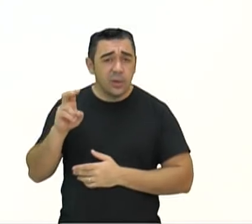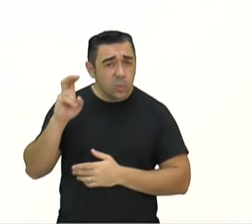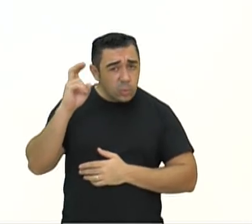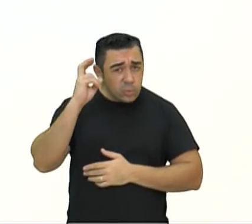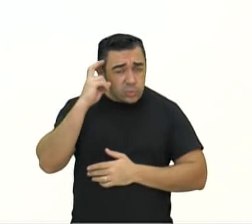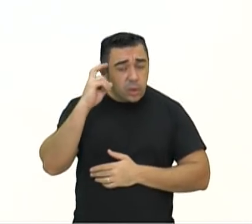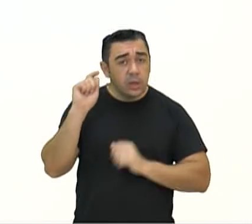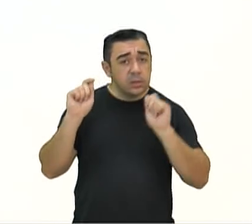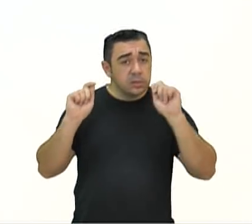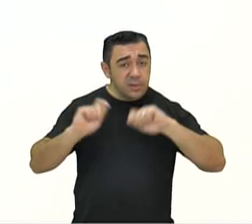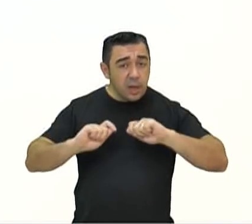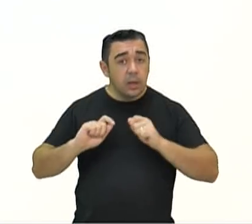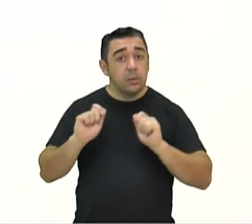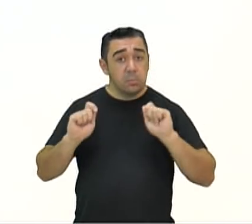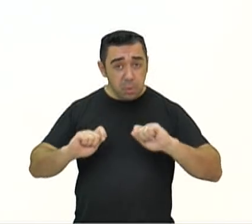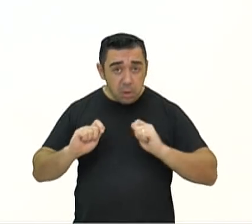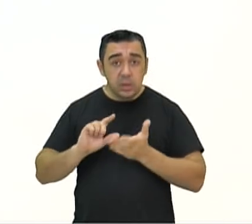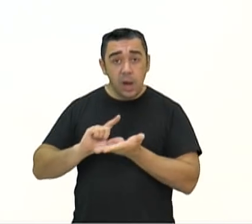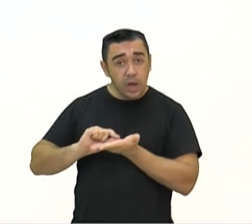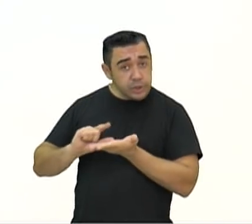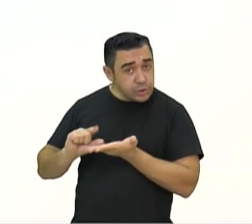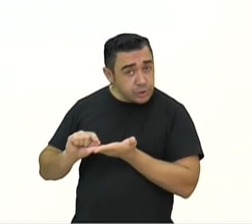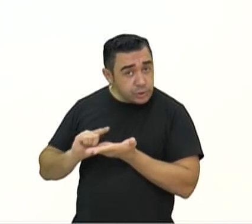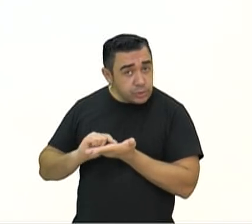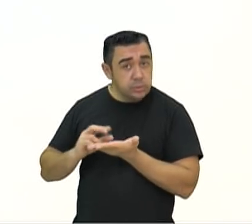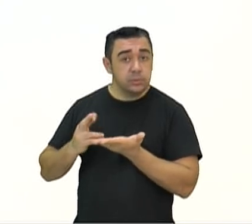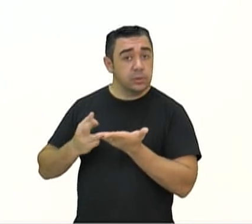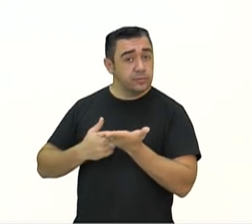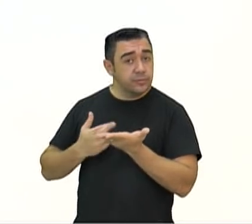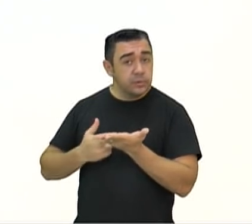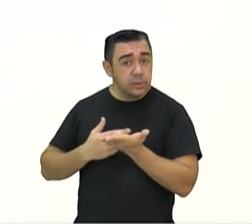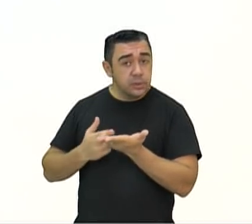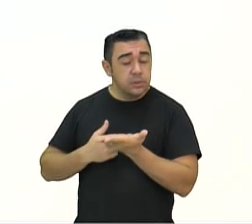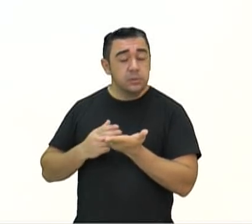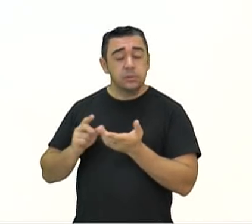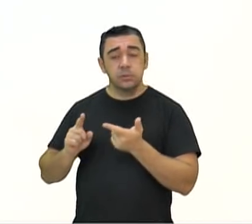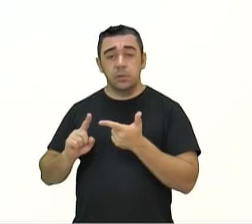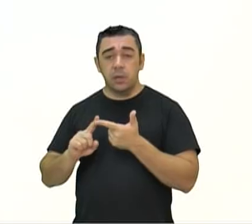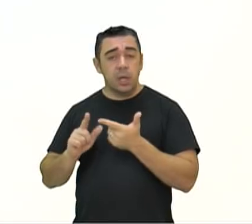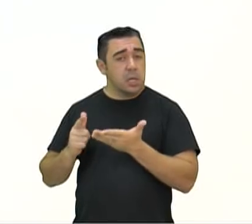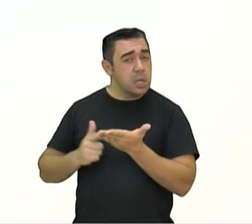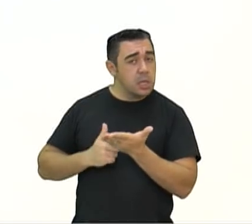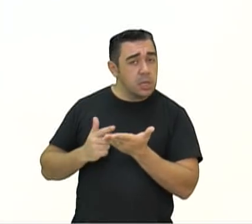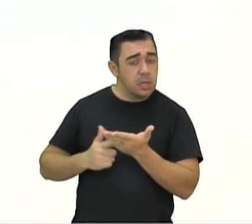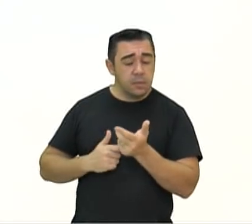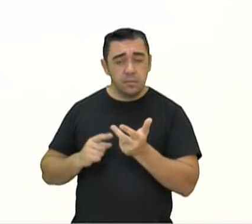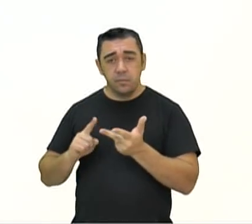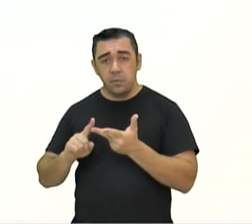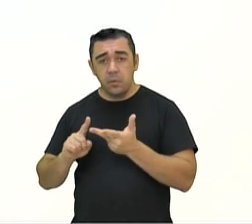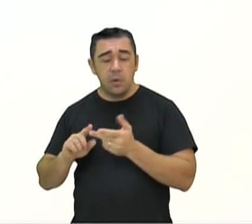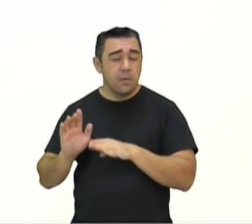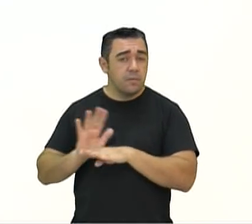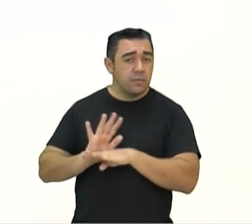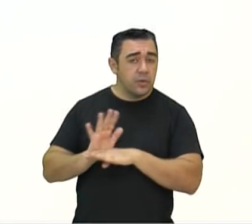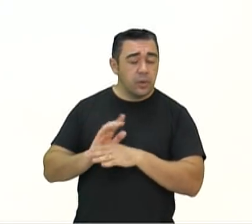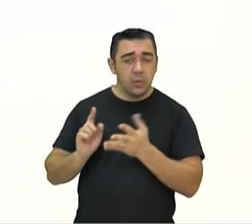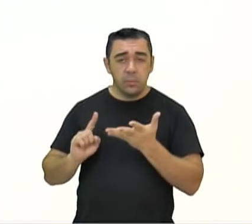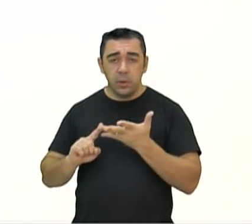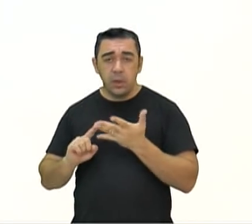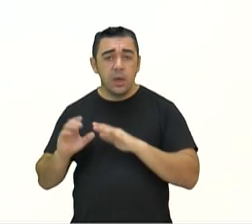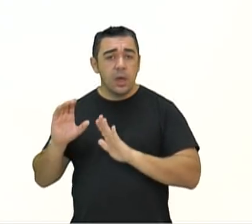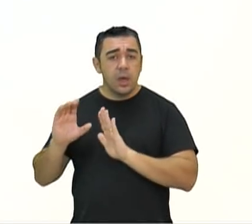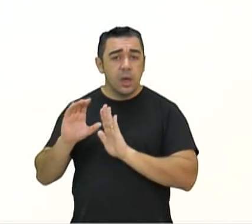um artigo, né? Publicado aí numa revista, né? Ou pode ser um livro, um filme, né? Um capítulo de livro, entre